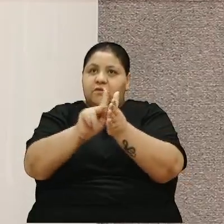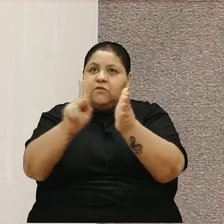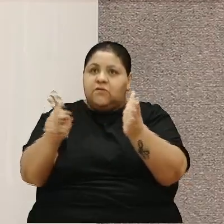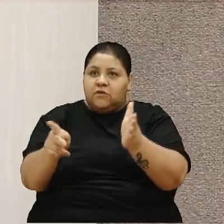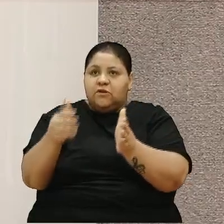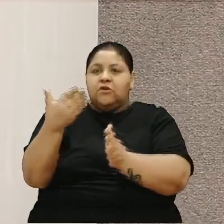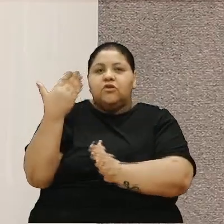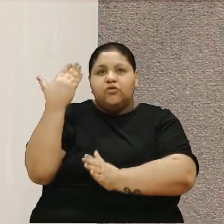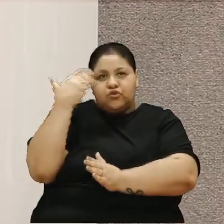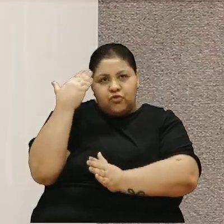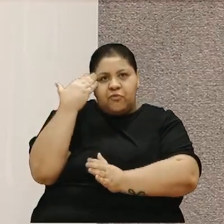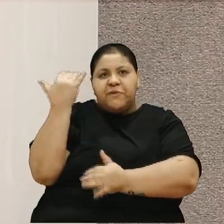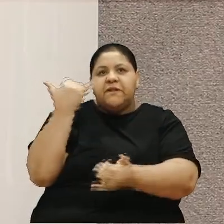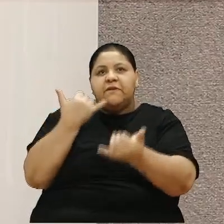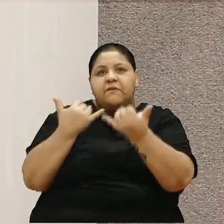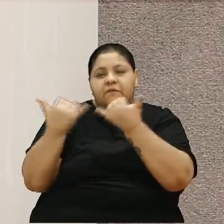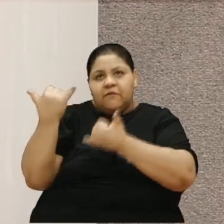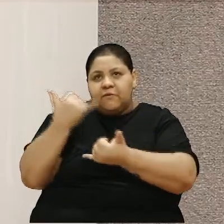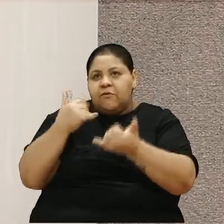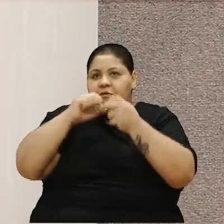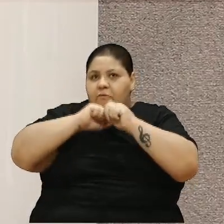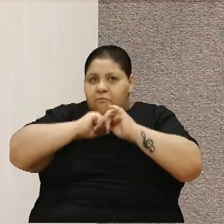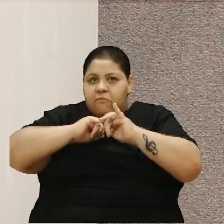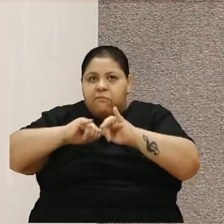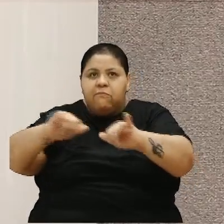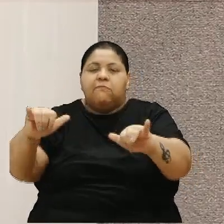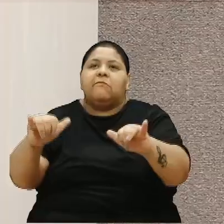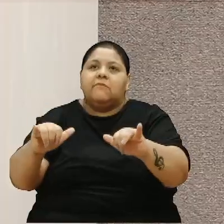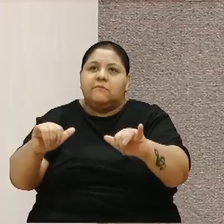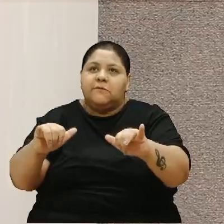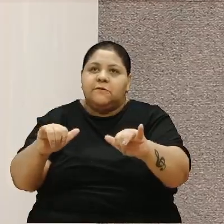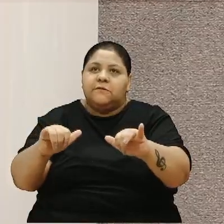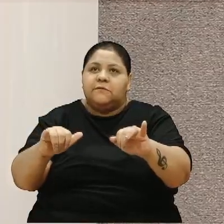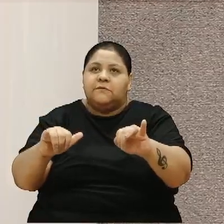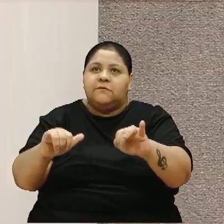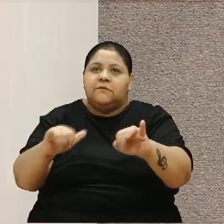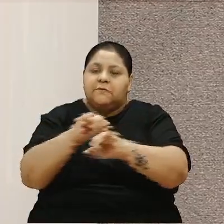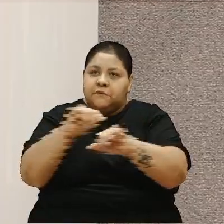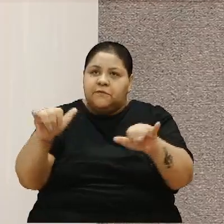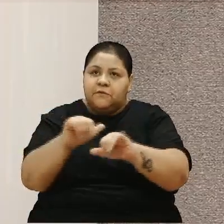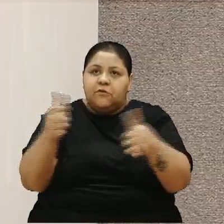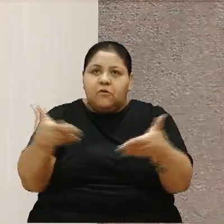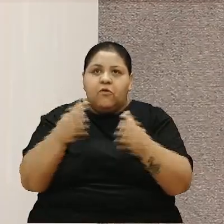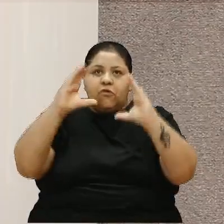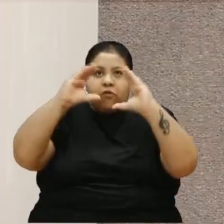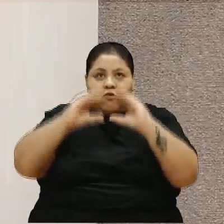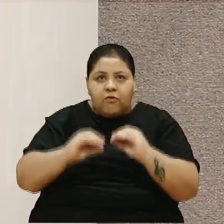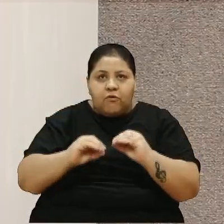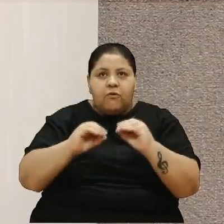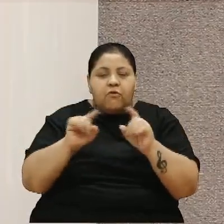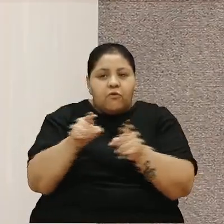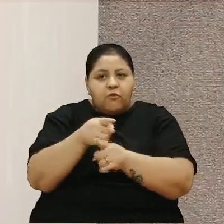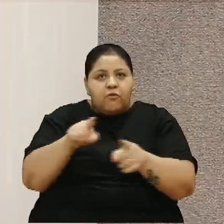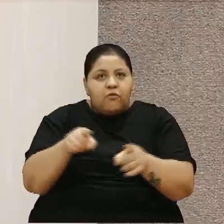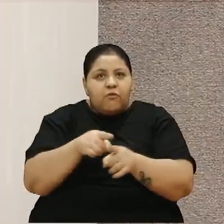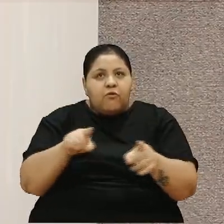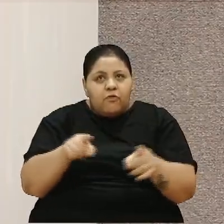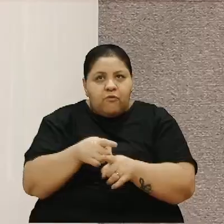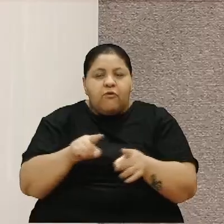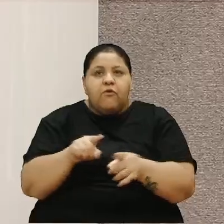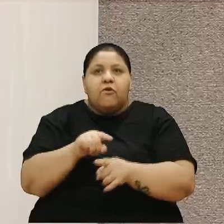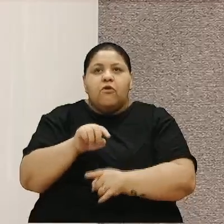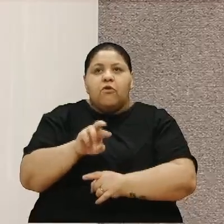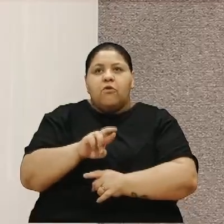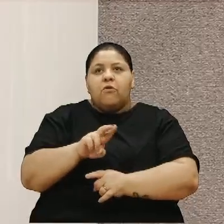conhecimento, então reverberou e deu visibilidade, né, repercutiu a informação de que hoje à noite o maestro Rubem Lundgren, né, com 56 anos